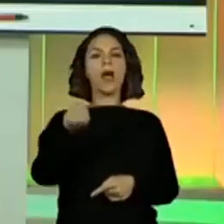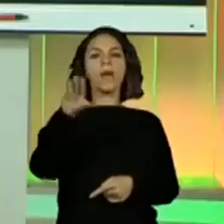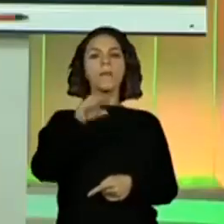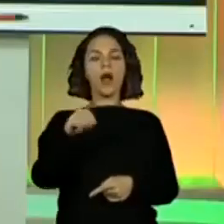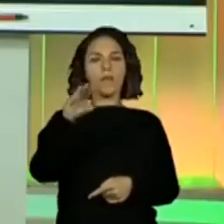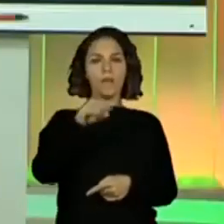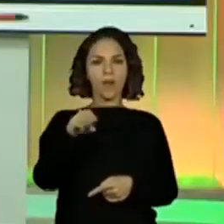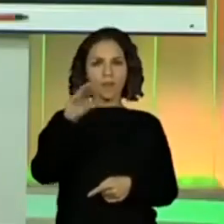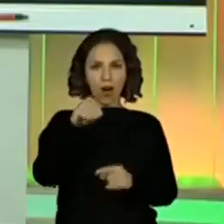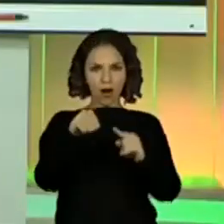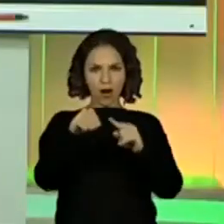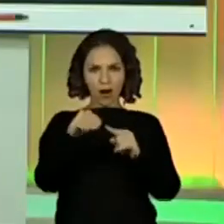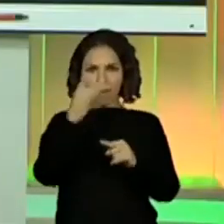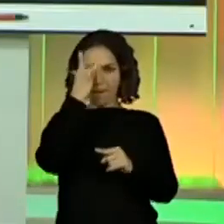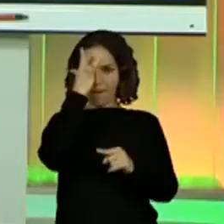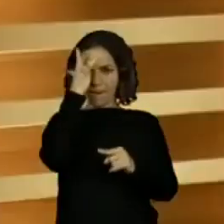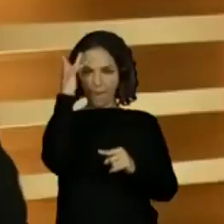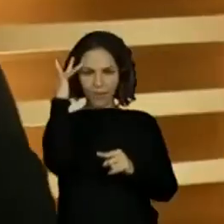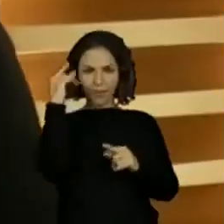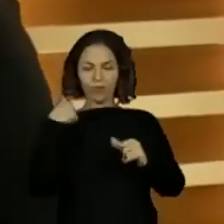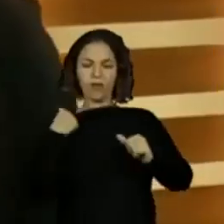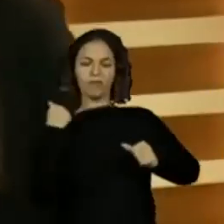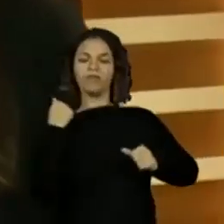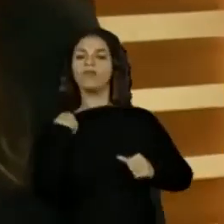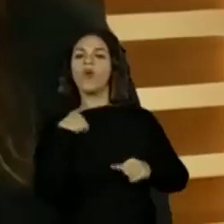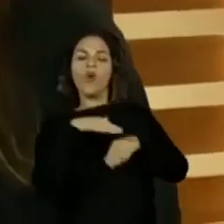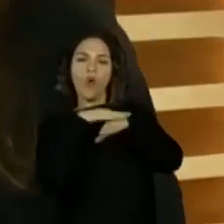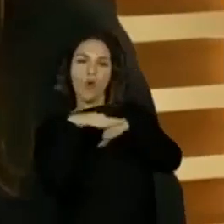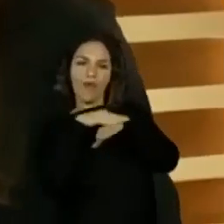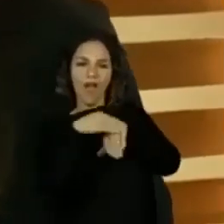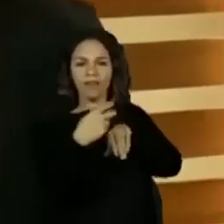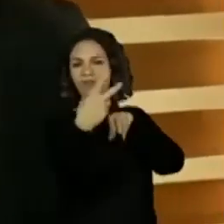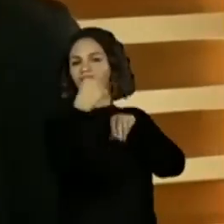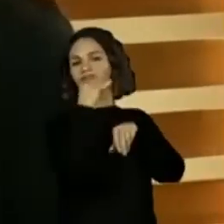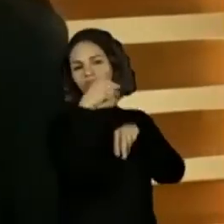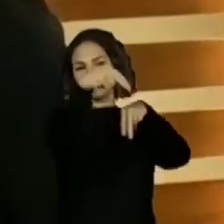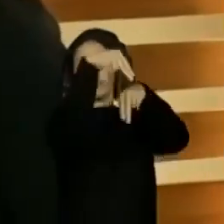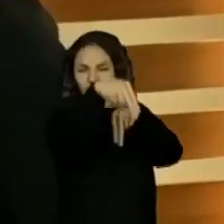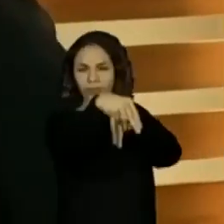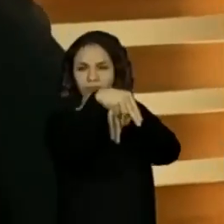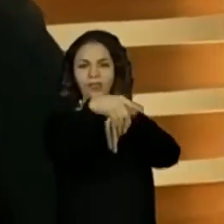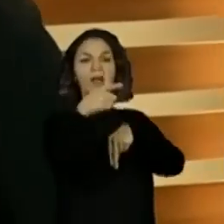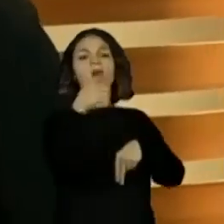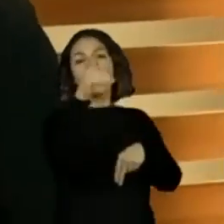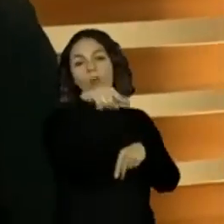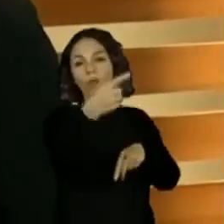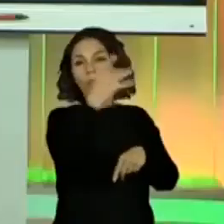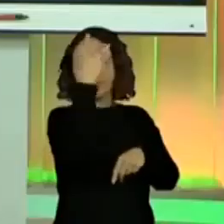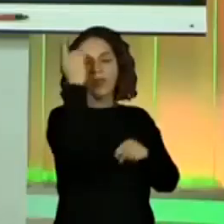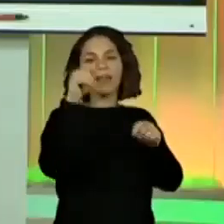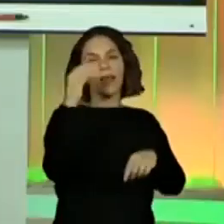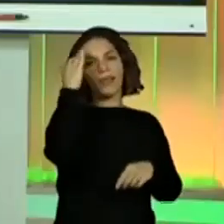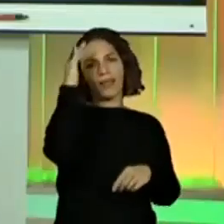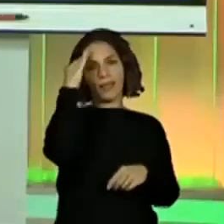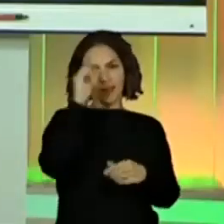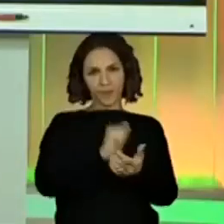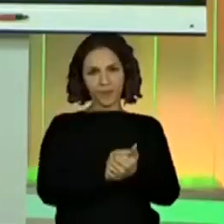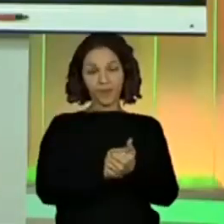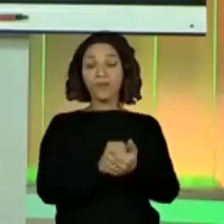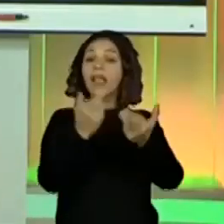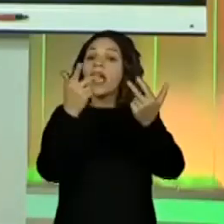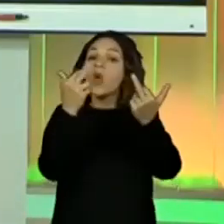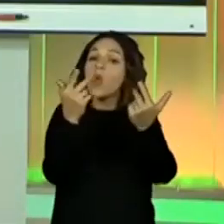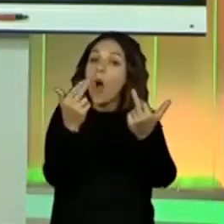meu ouvinte entenda aquilo que eu estou falando. Quando eu escrevo, eu também